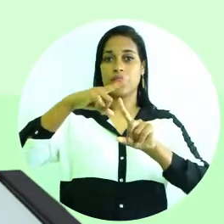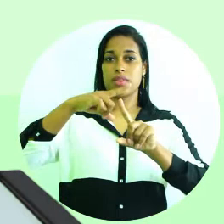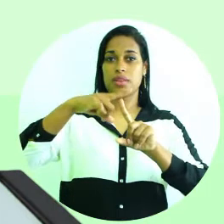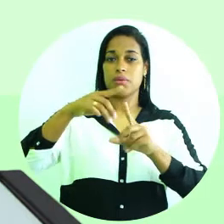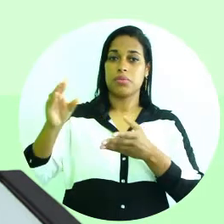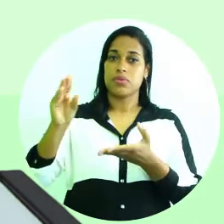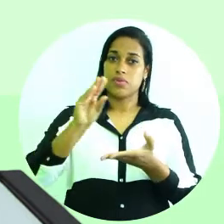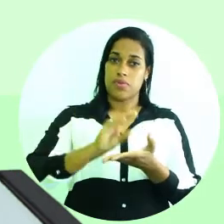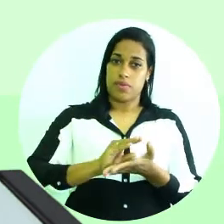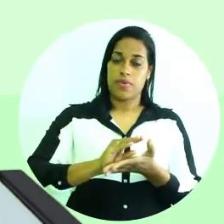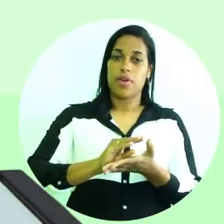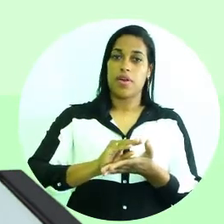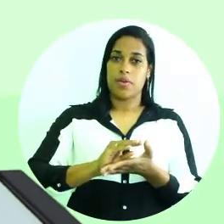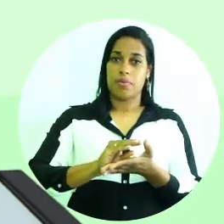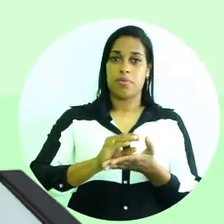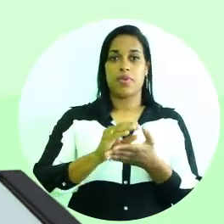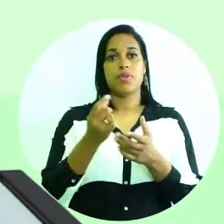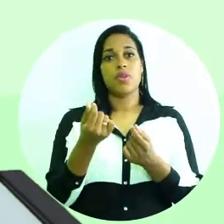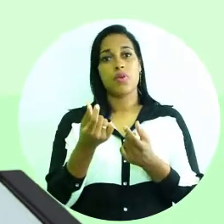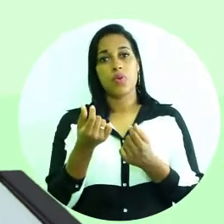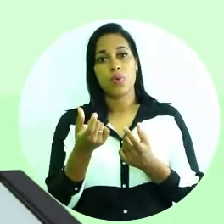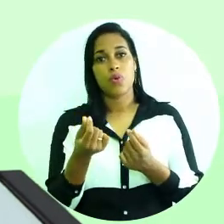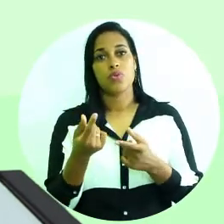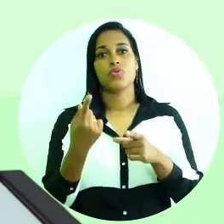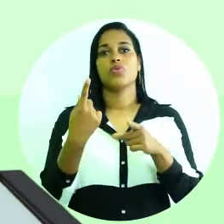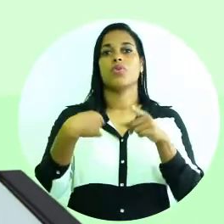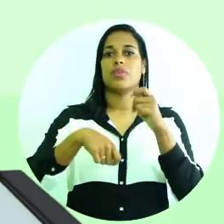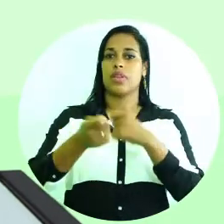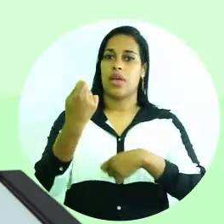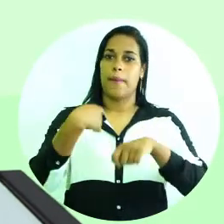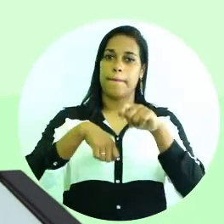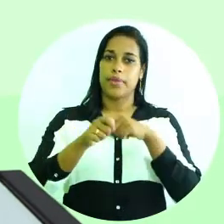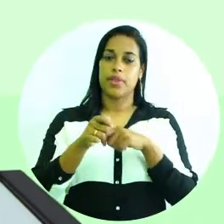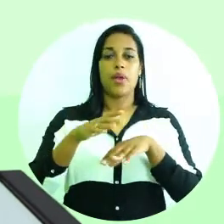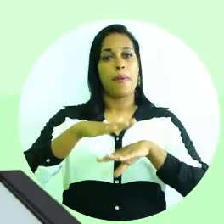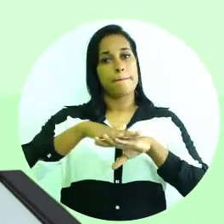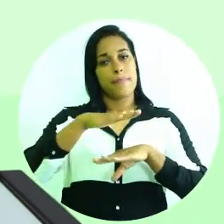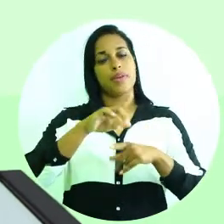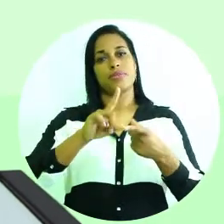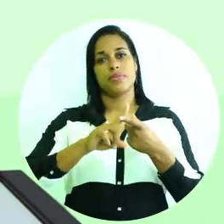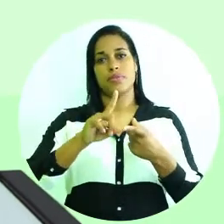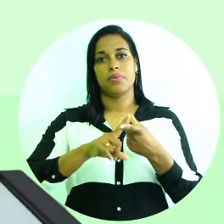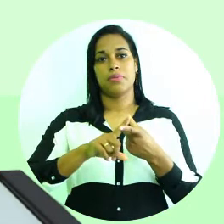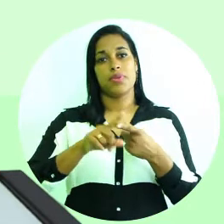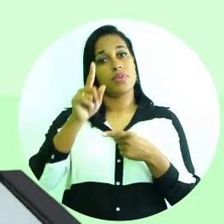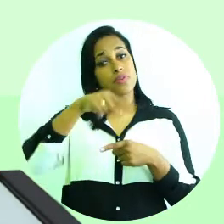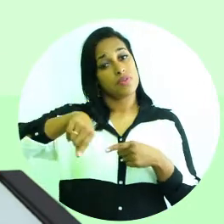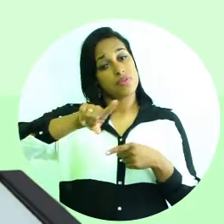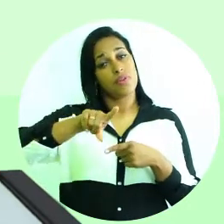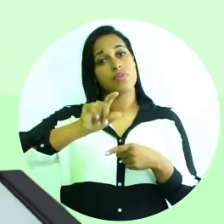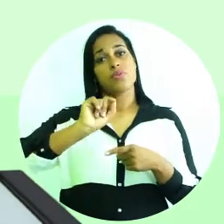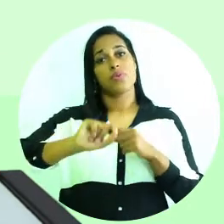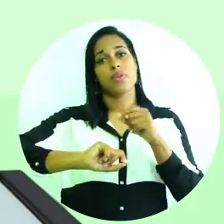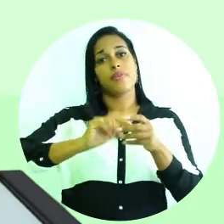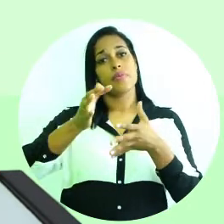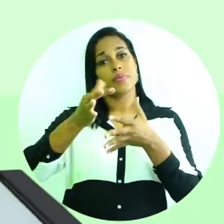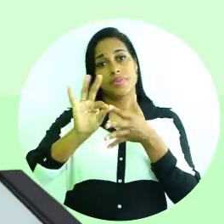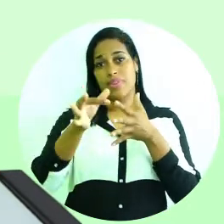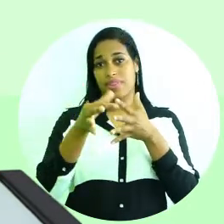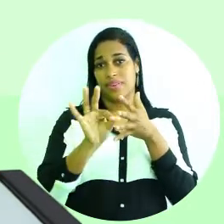aos tipos de recurso, de custeio e de capital. E mais adiante,